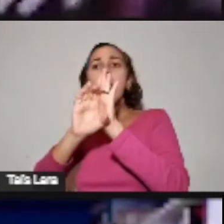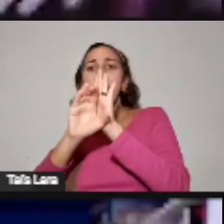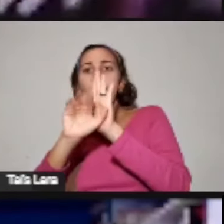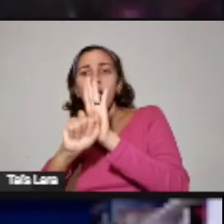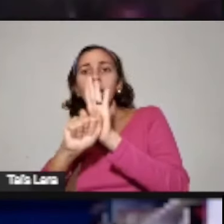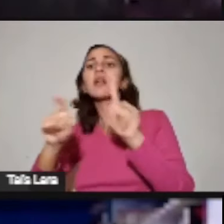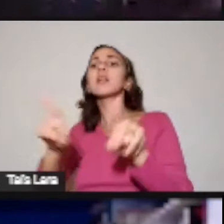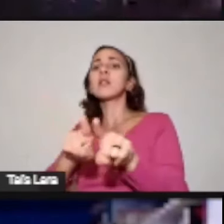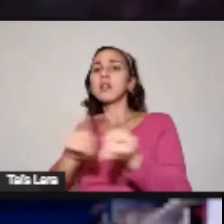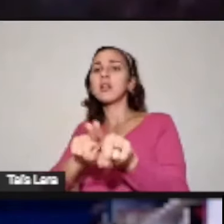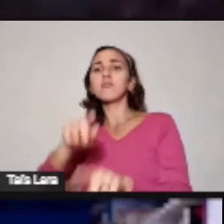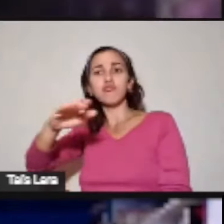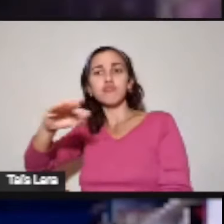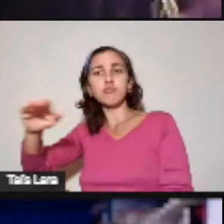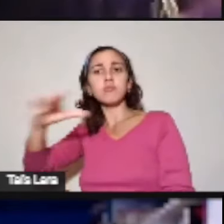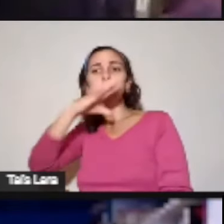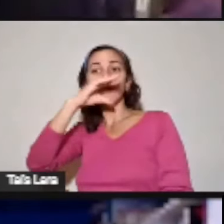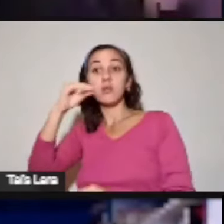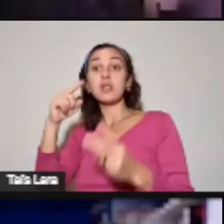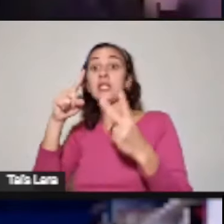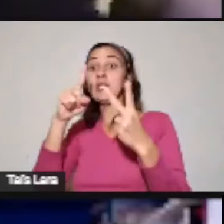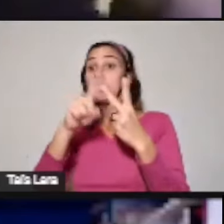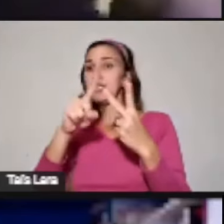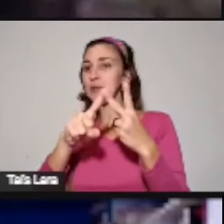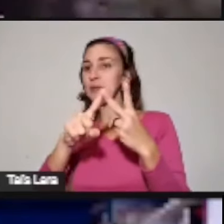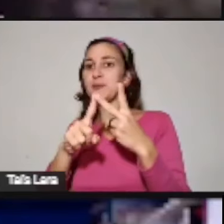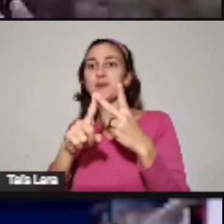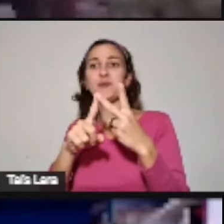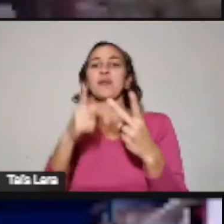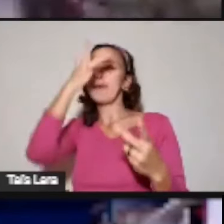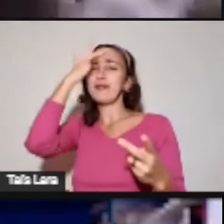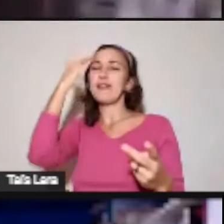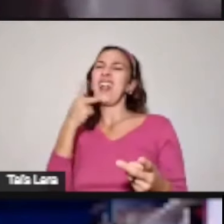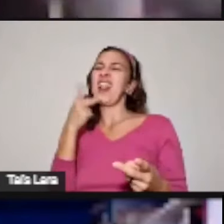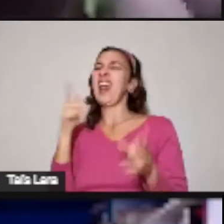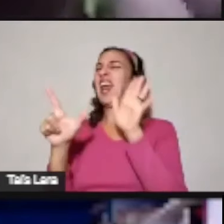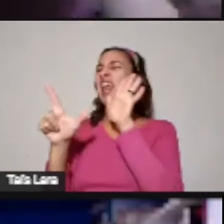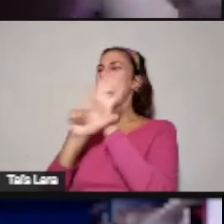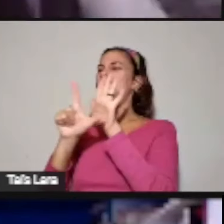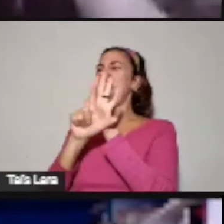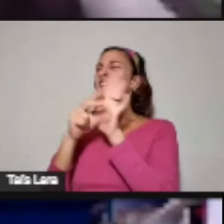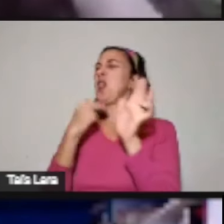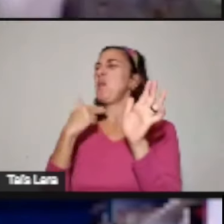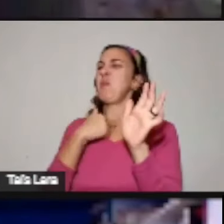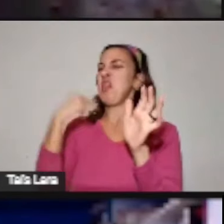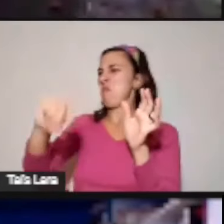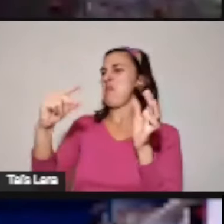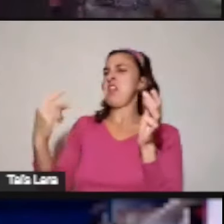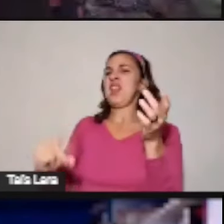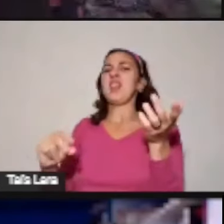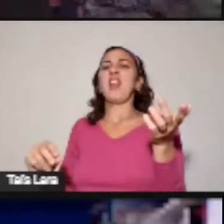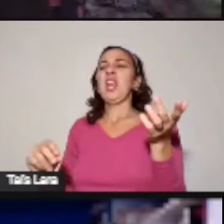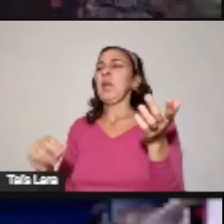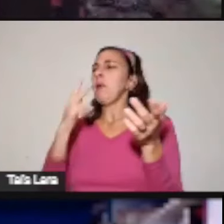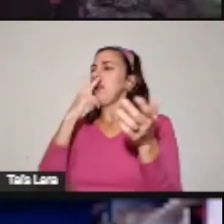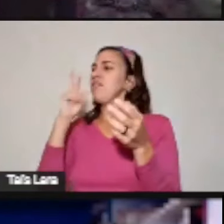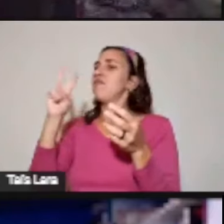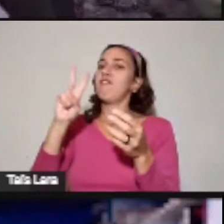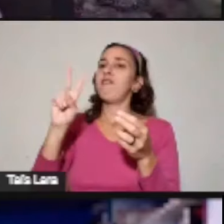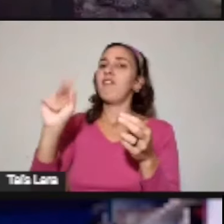palmada chegou para sair prendendo família. Então, desconstruímos esse mito. Não é para isso que serve a lei do menino Bernardo,